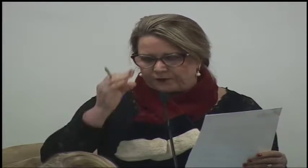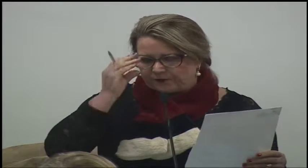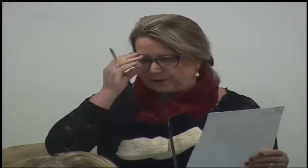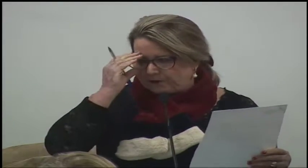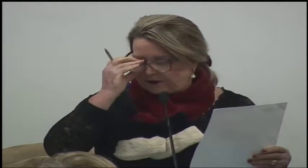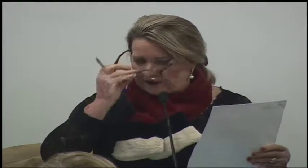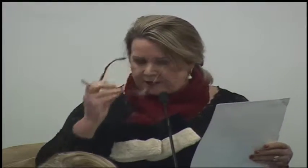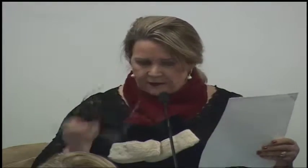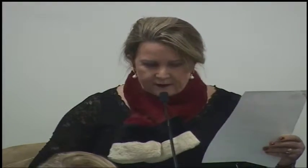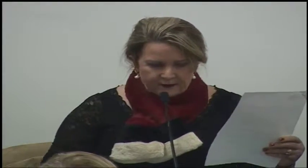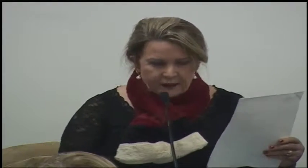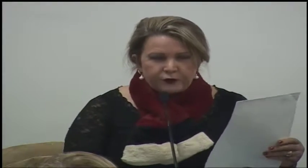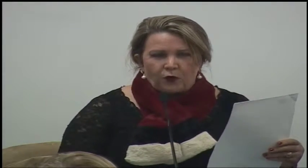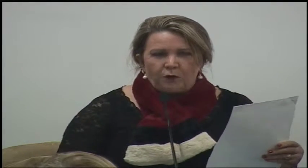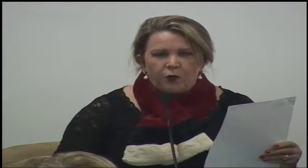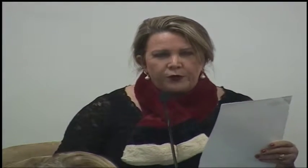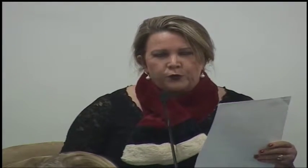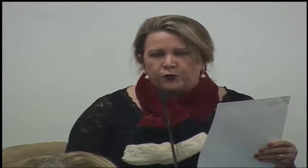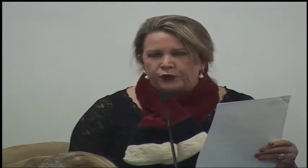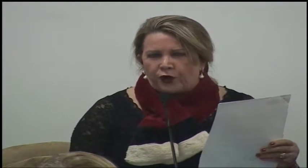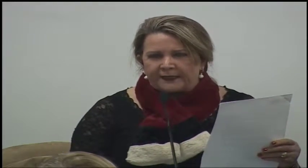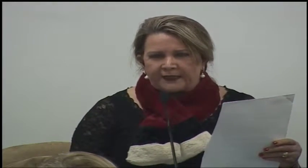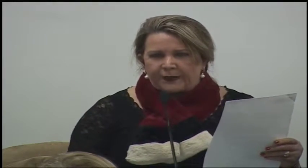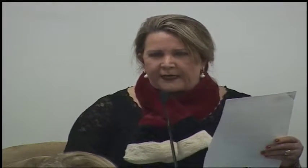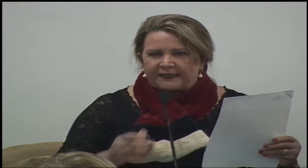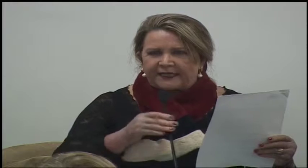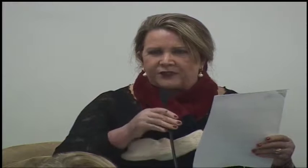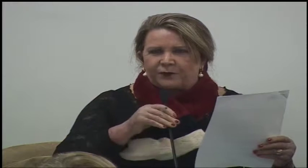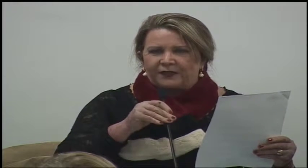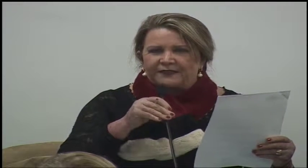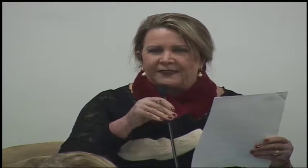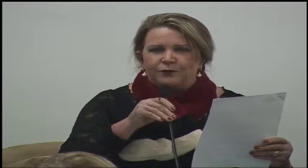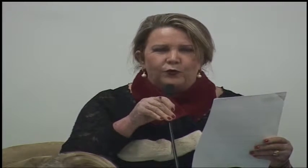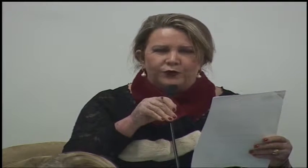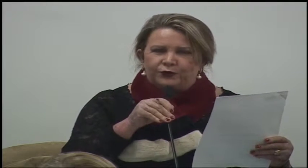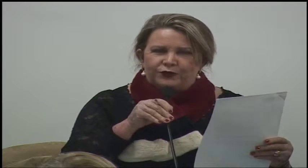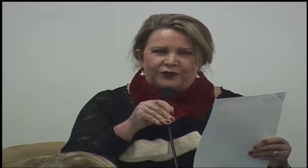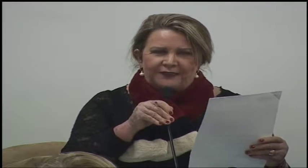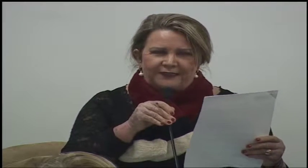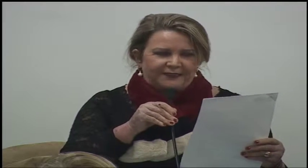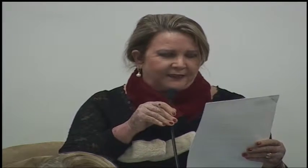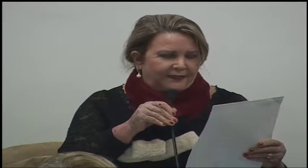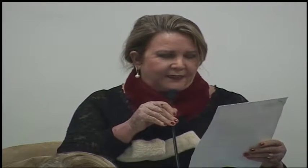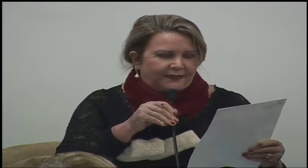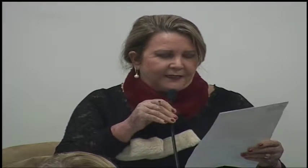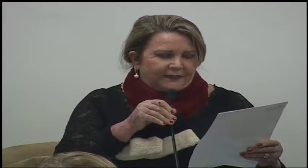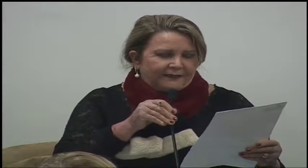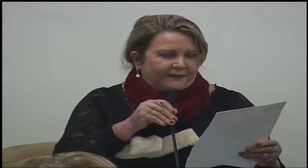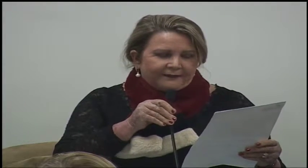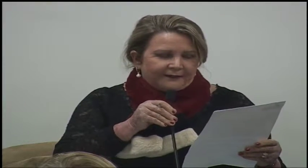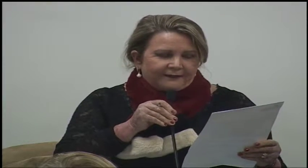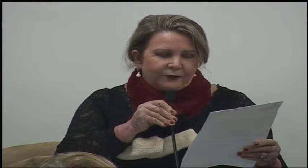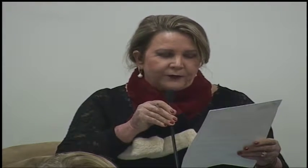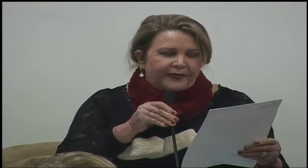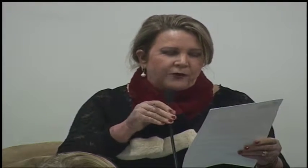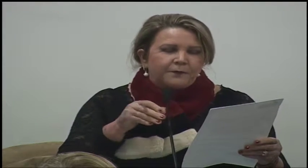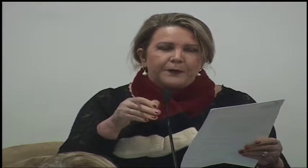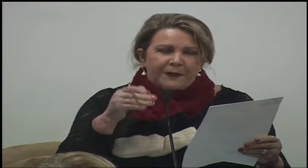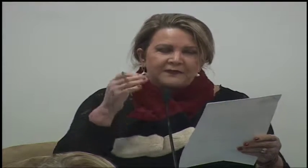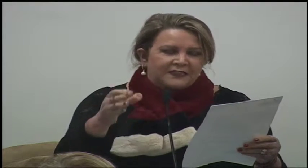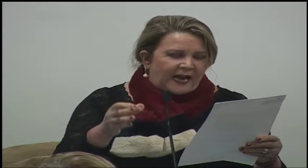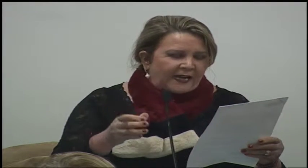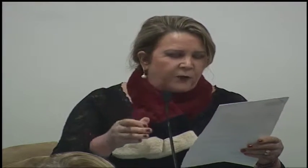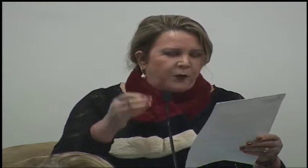imóvel. Eu estou muito curiosa para essa resposta aqui, muito curiosa. Eu não